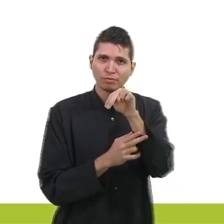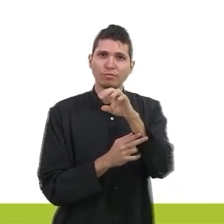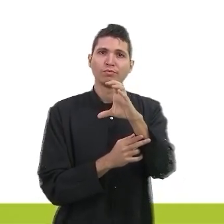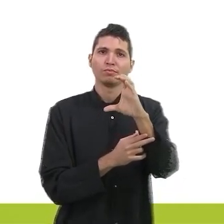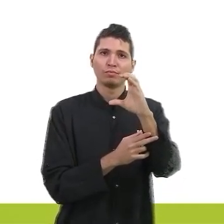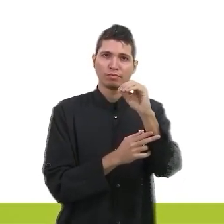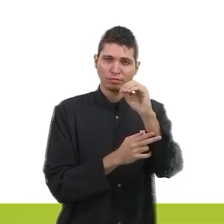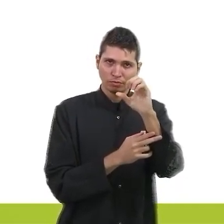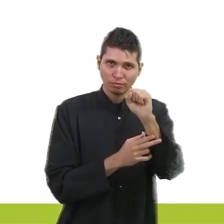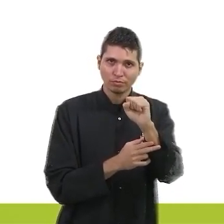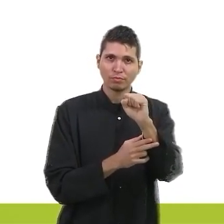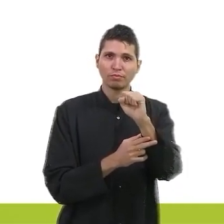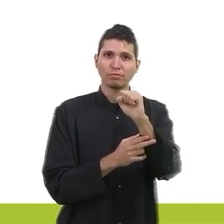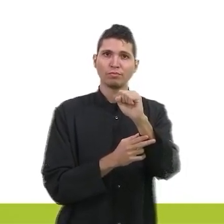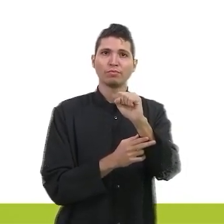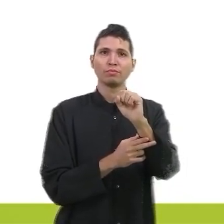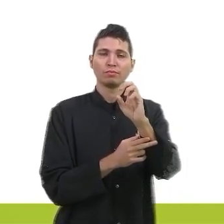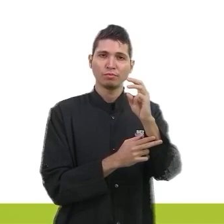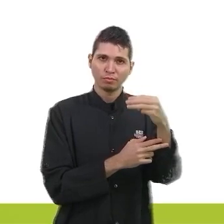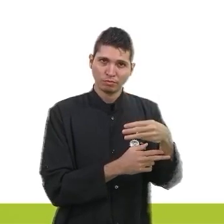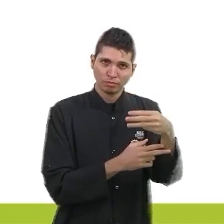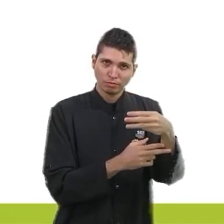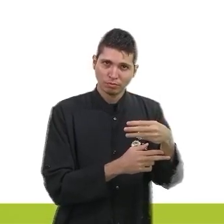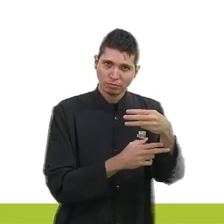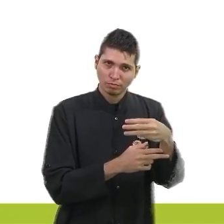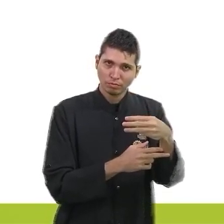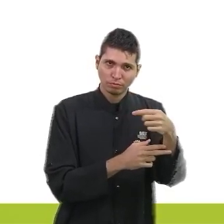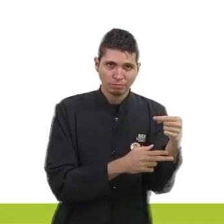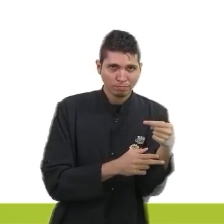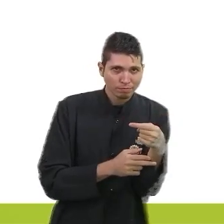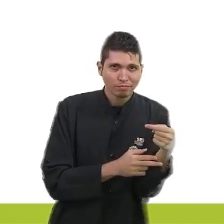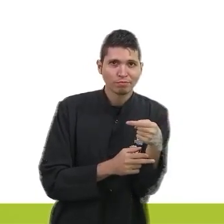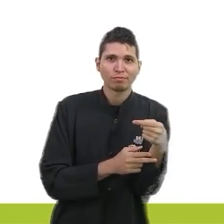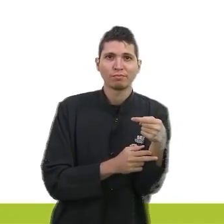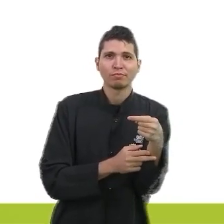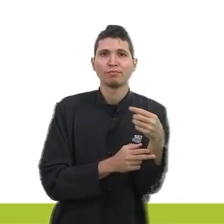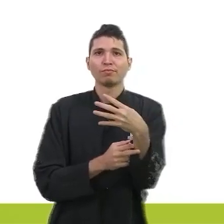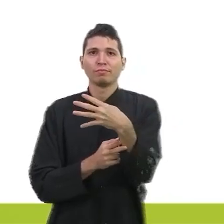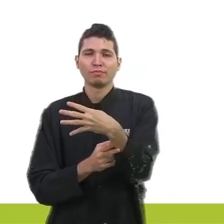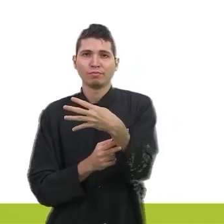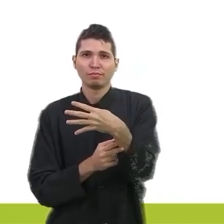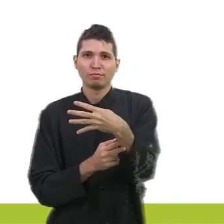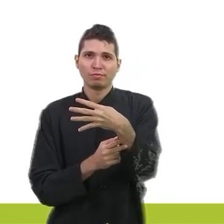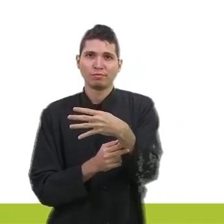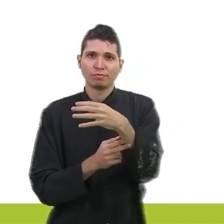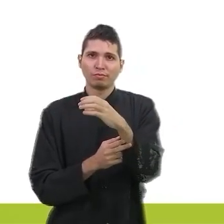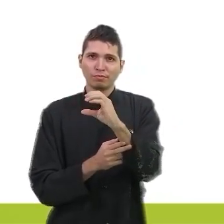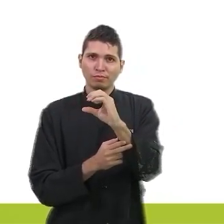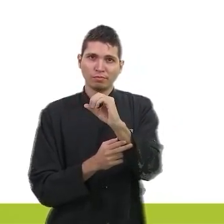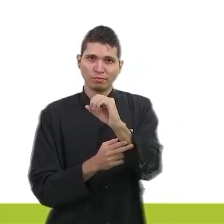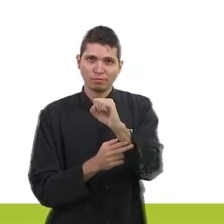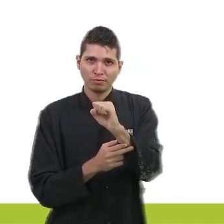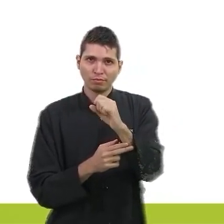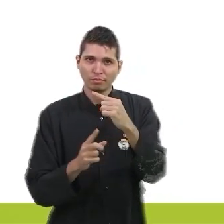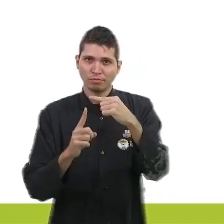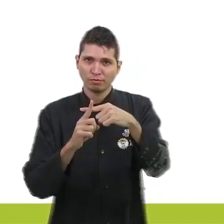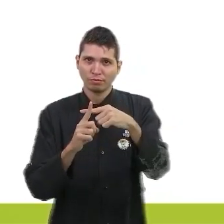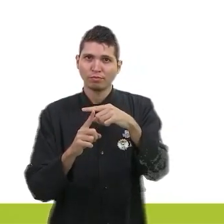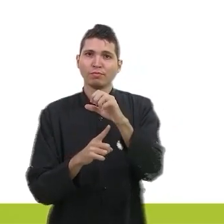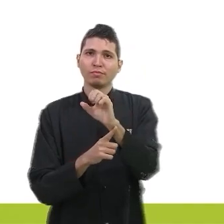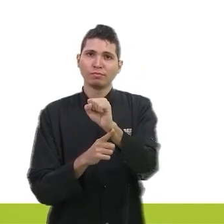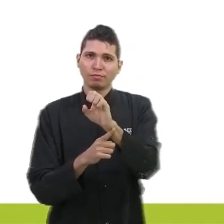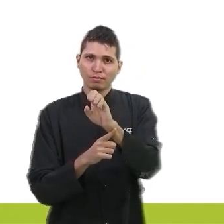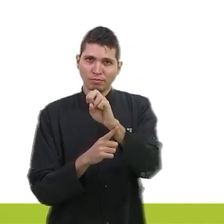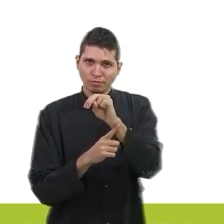cosseno no terceiro quadrante são ambos negativos. No quarto quadrante, o cosseno é positivo e o seno é negativo.